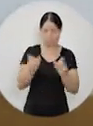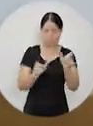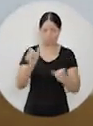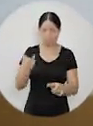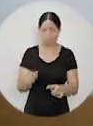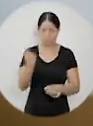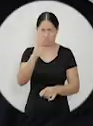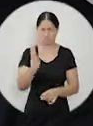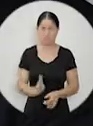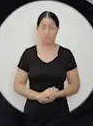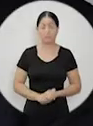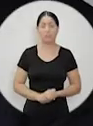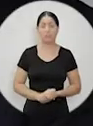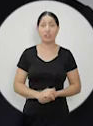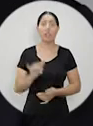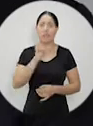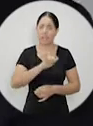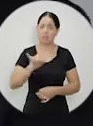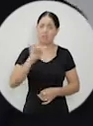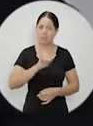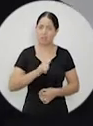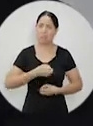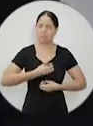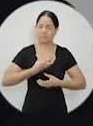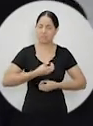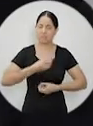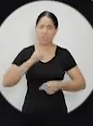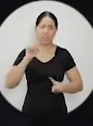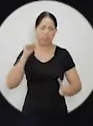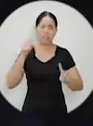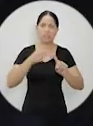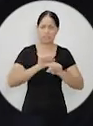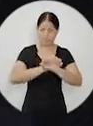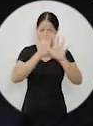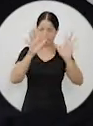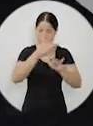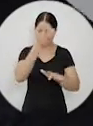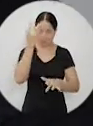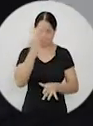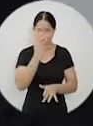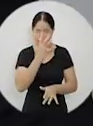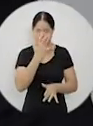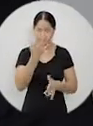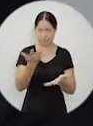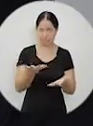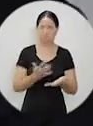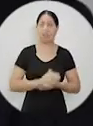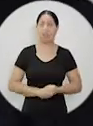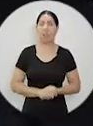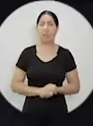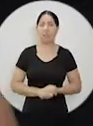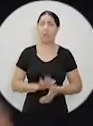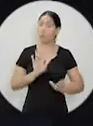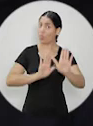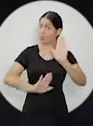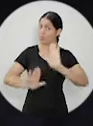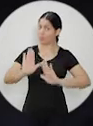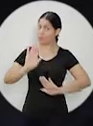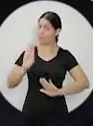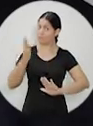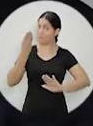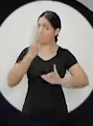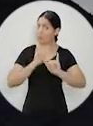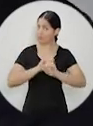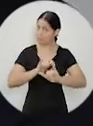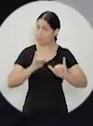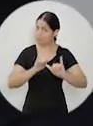brasileira que está assistindo a gente. Eu queria falar de forma muito objetiva para quem está nos assistindo, que é assim, cuidado com as